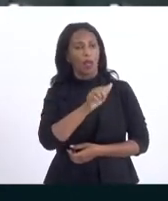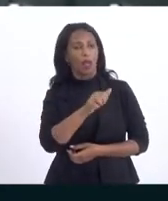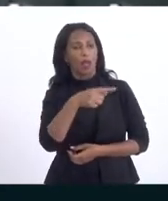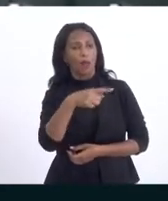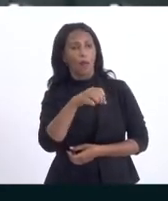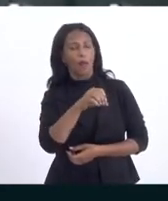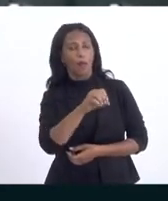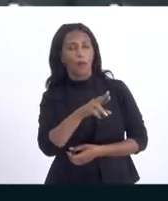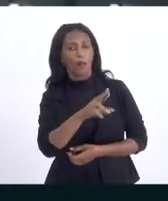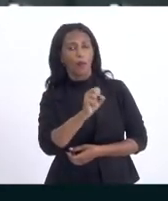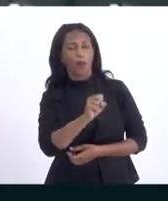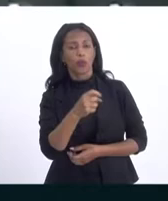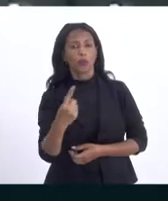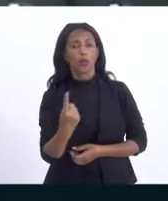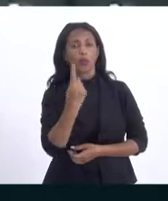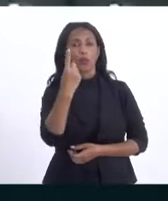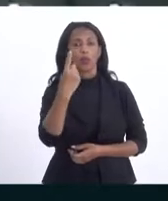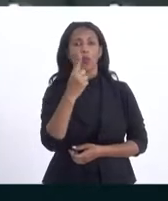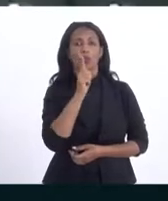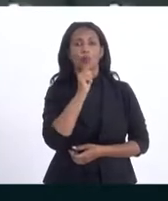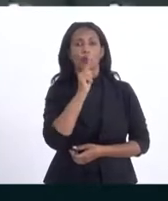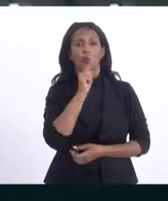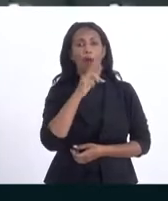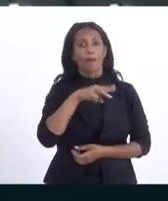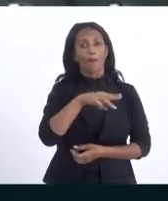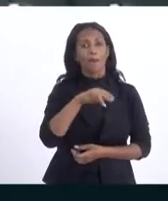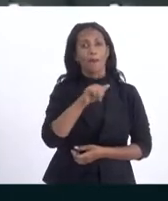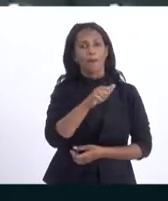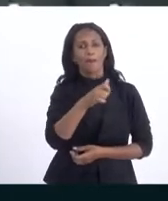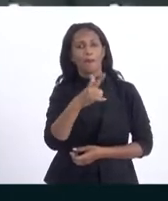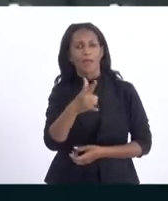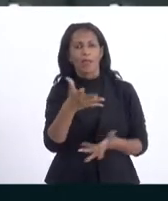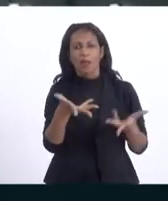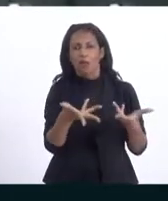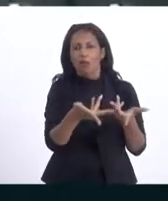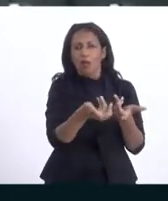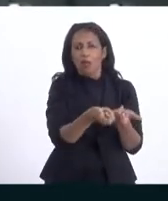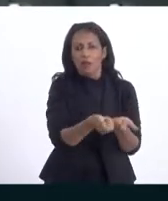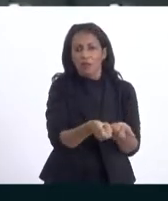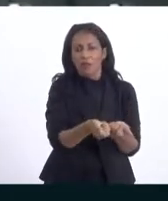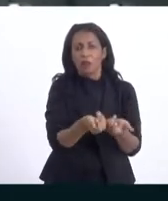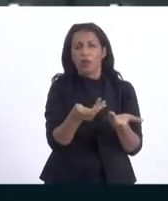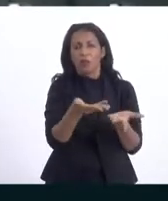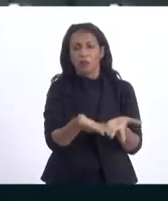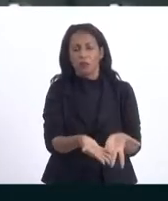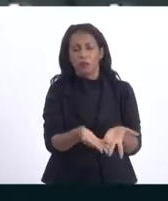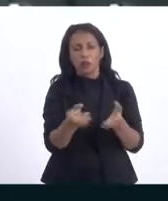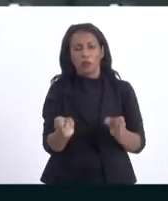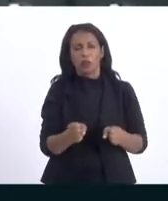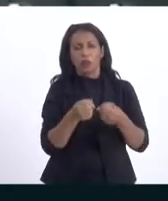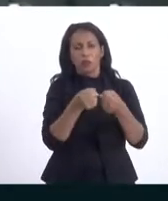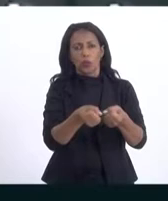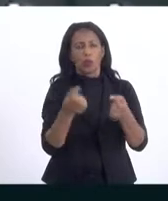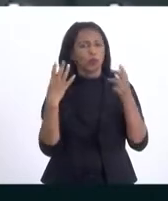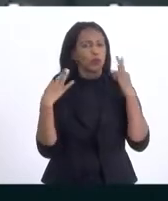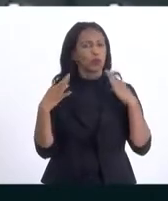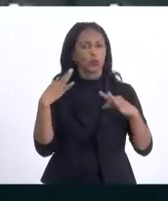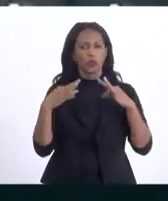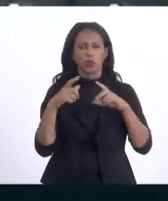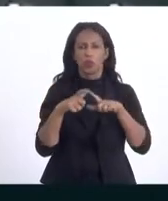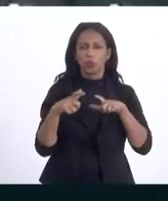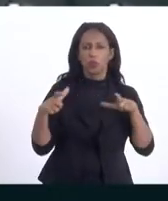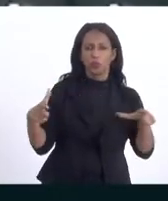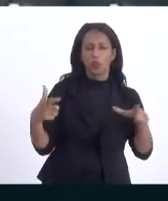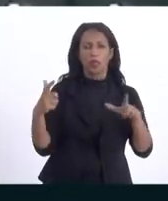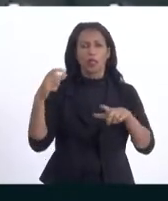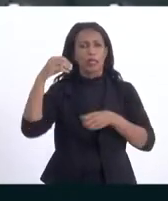única estância do mineral do estado do Rio de Janeiro, com águas minerais aí fantásticas, com um potencial turístico enorme. Nós estamos dentro